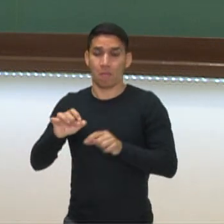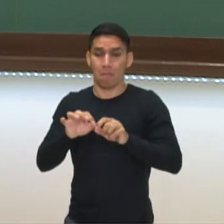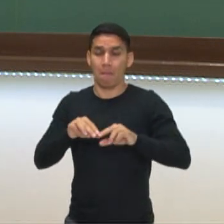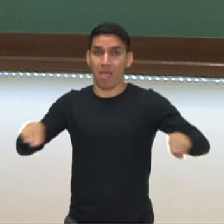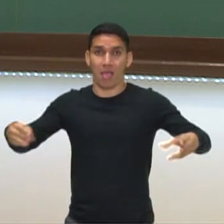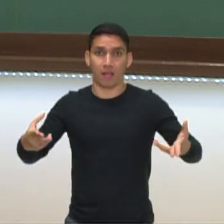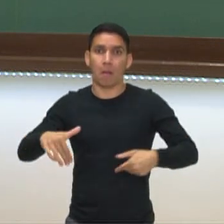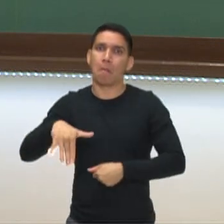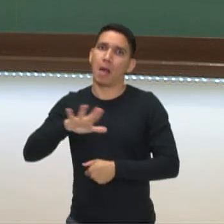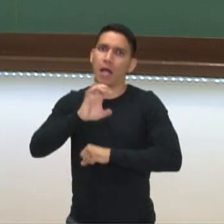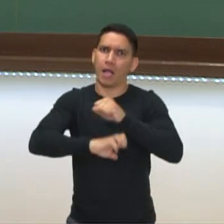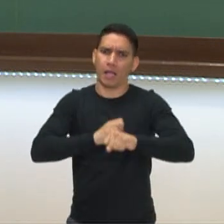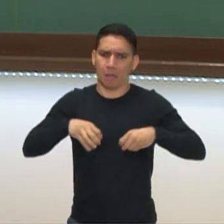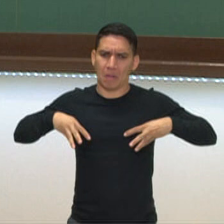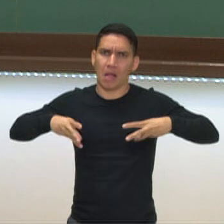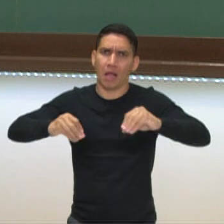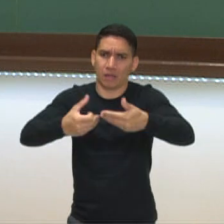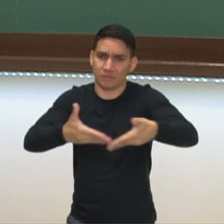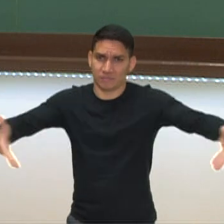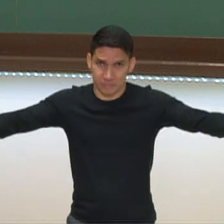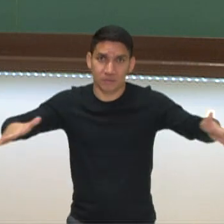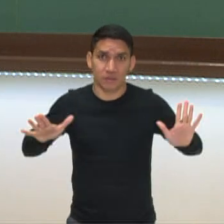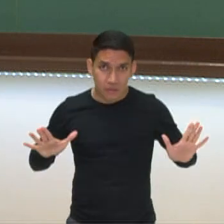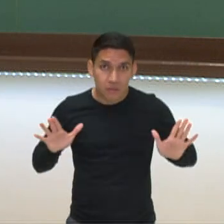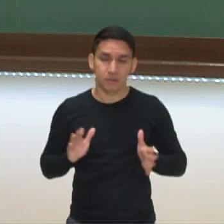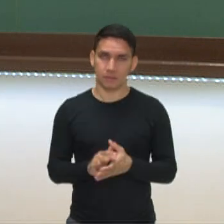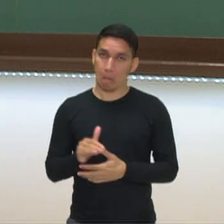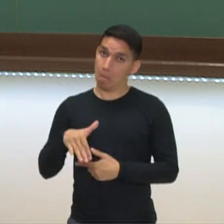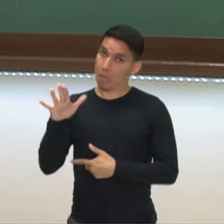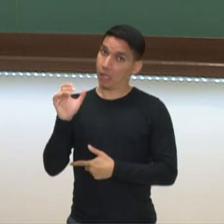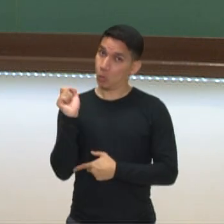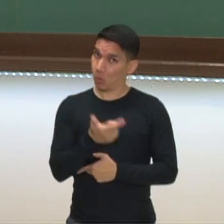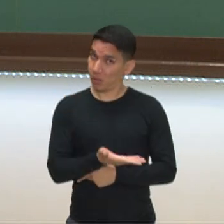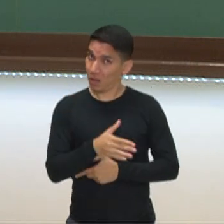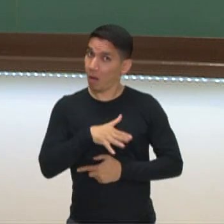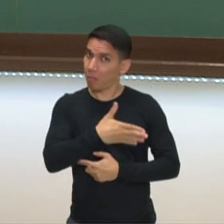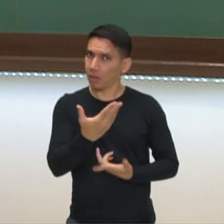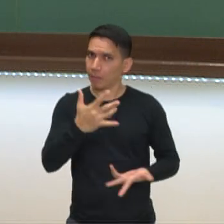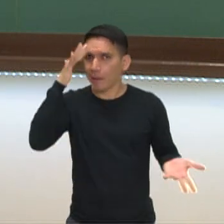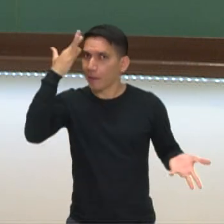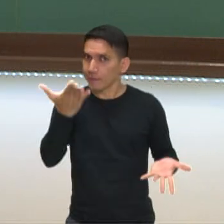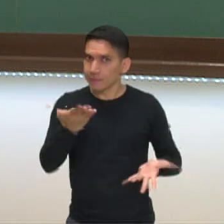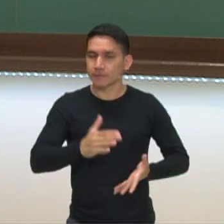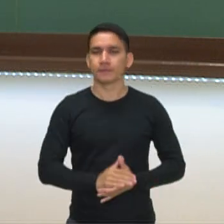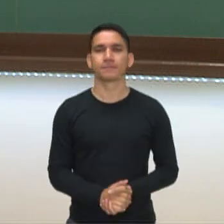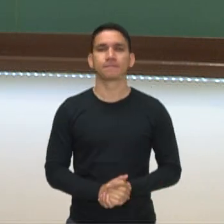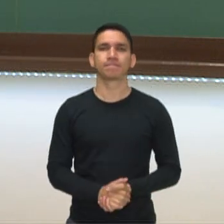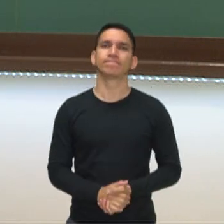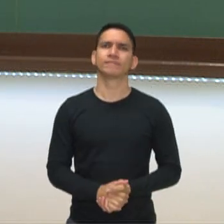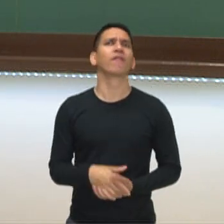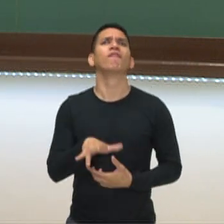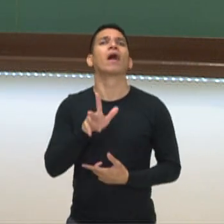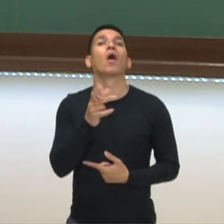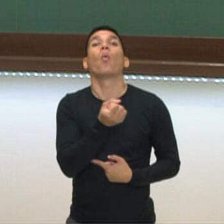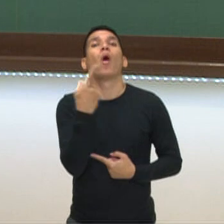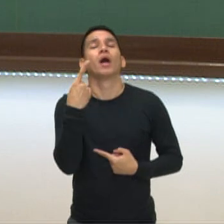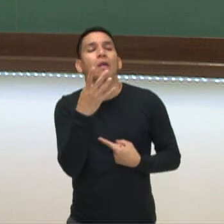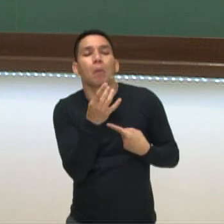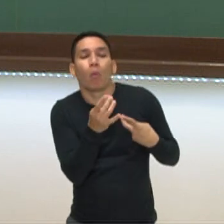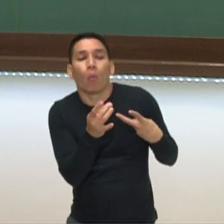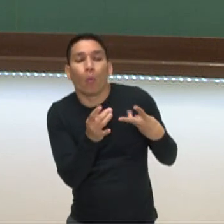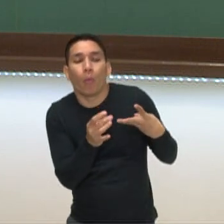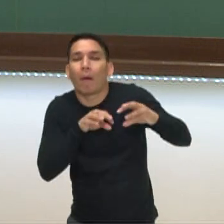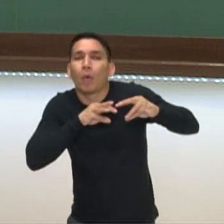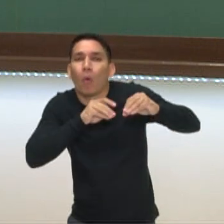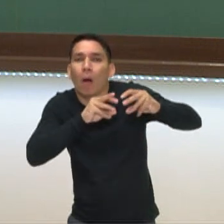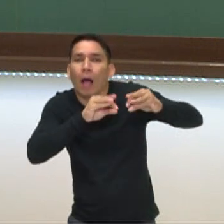São mais elétrons que os grãos de areia da praia de 200 metros de comprimento. Pensou o que o professor falou? Vai contar quantos grãos de areia tem numa praia de